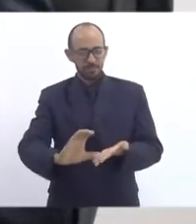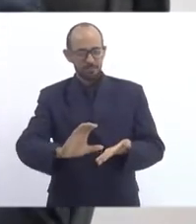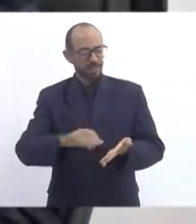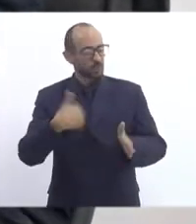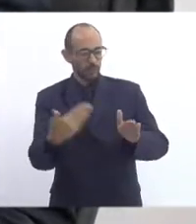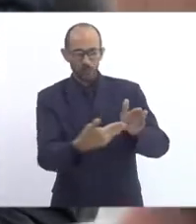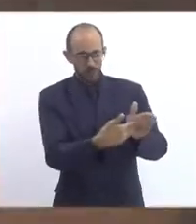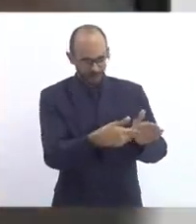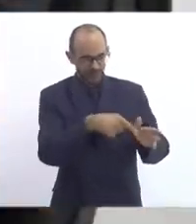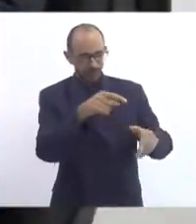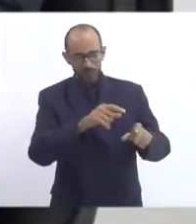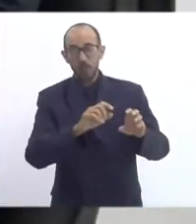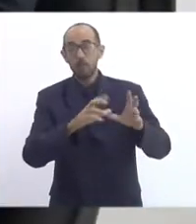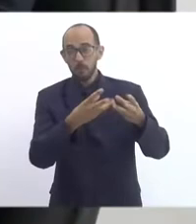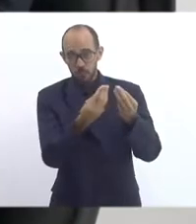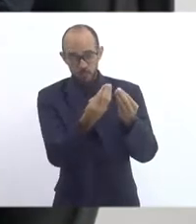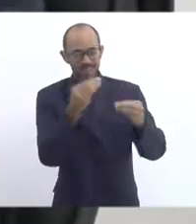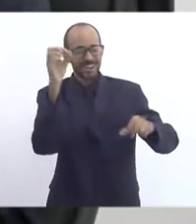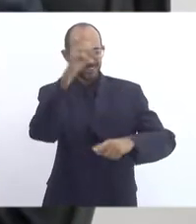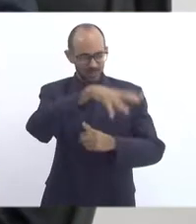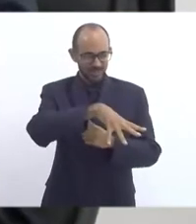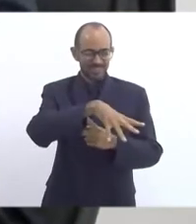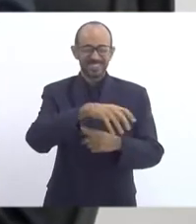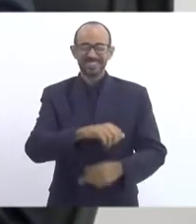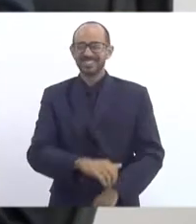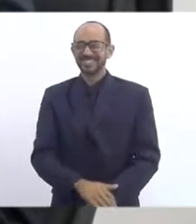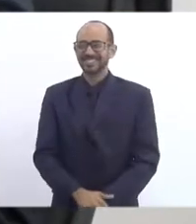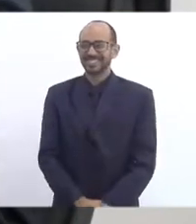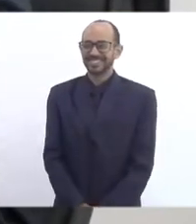luz, inclusive. Bom,